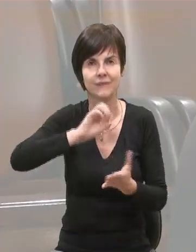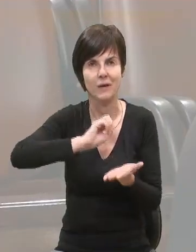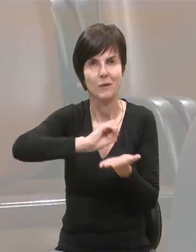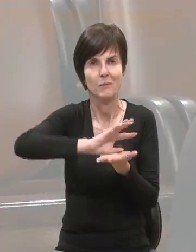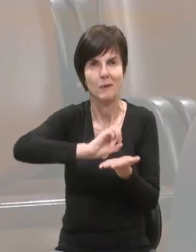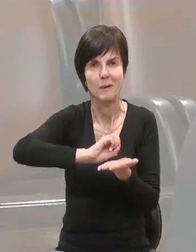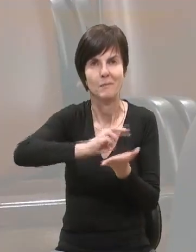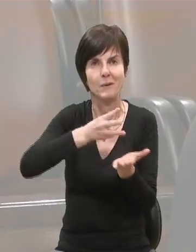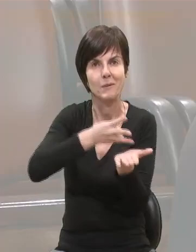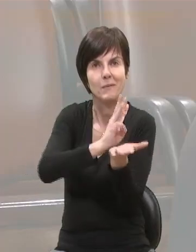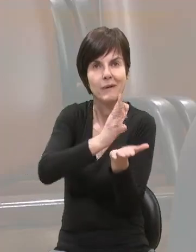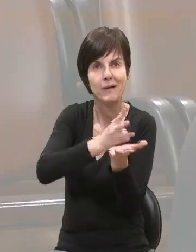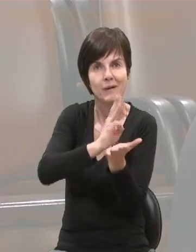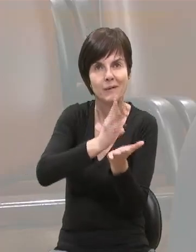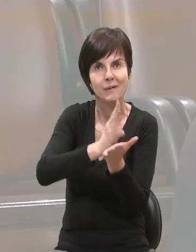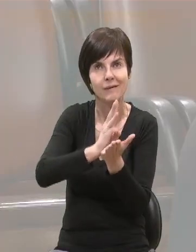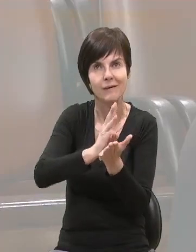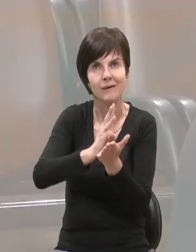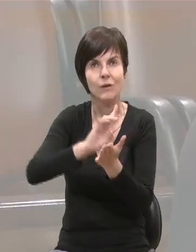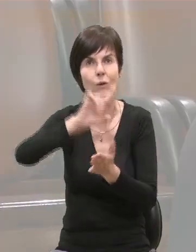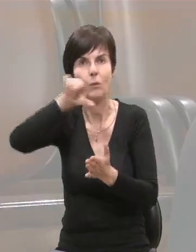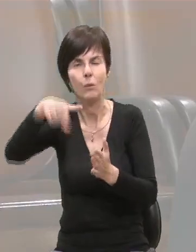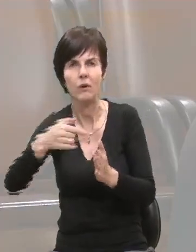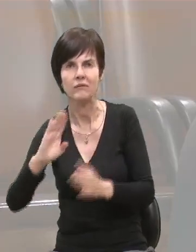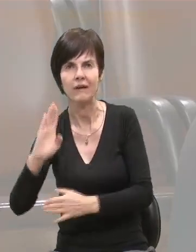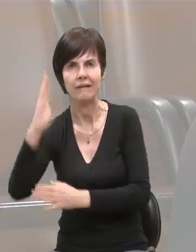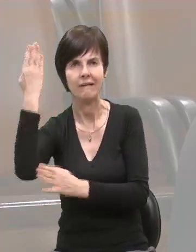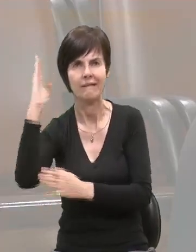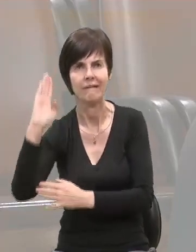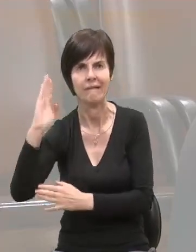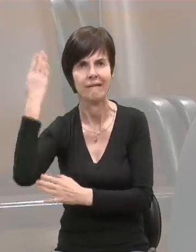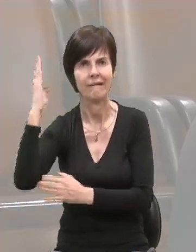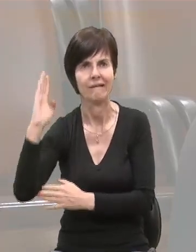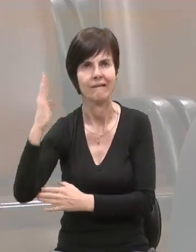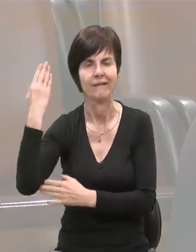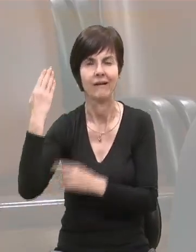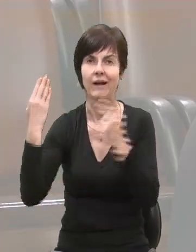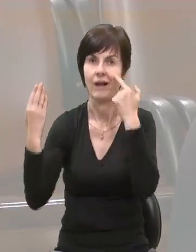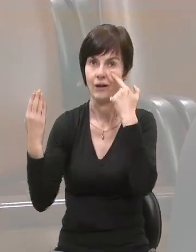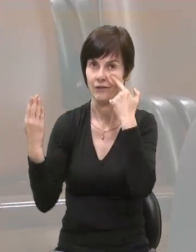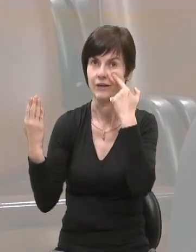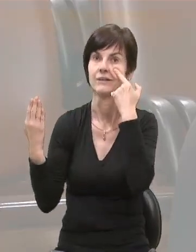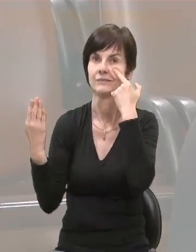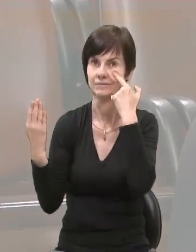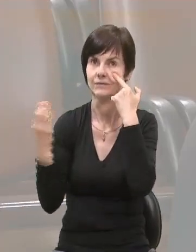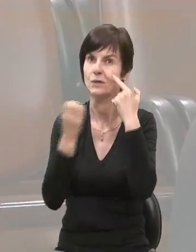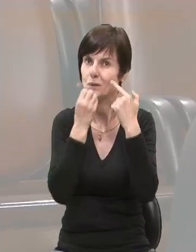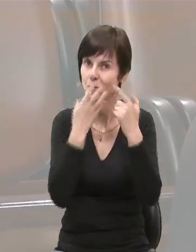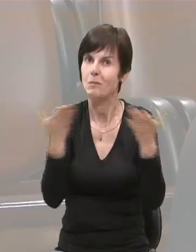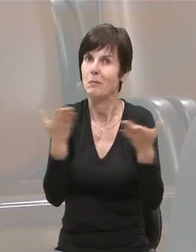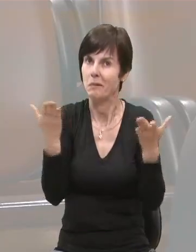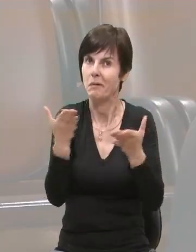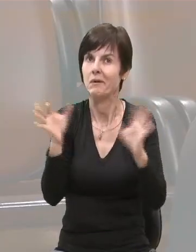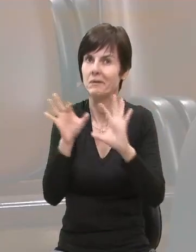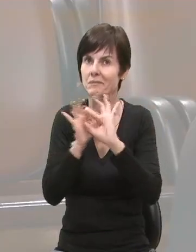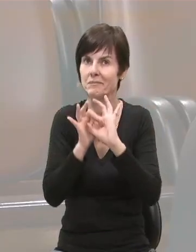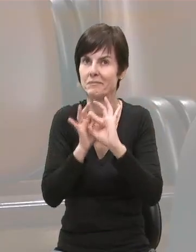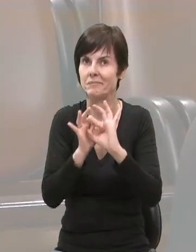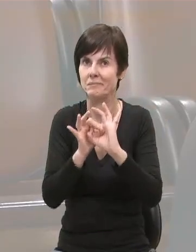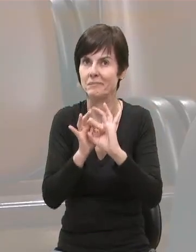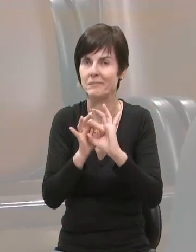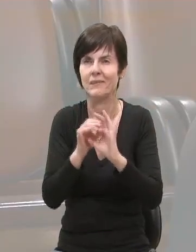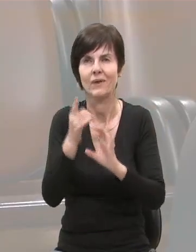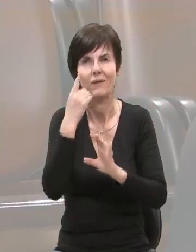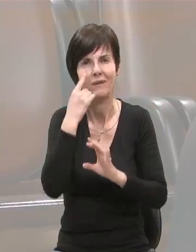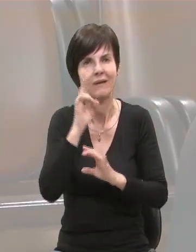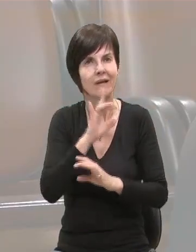né? E depois um fica dando garfada nas costas do outro. Não, eu vejo até isso, né? Que bom que se uniram, né, vereador? Não, olha, eu vejo